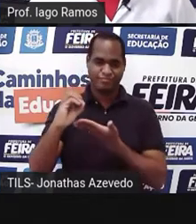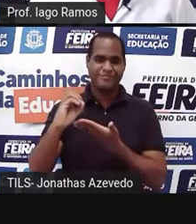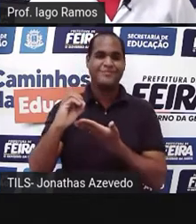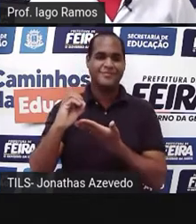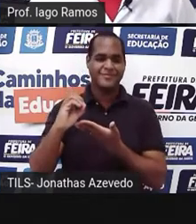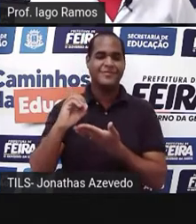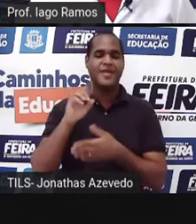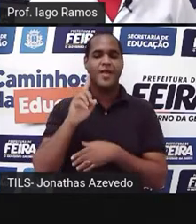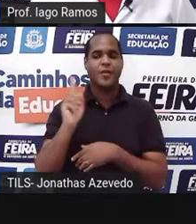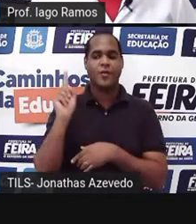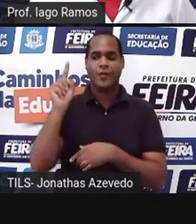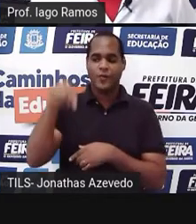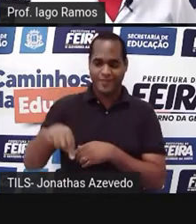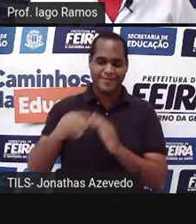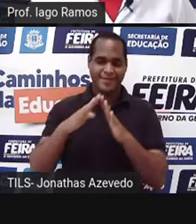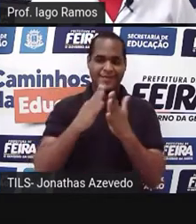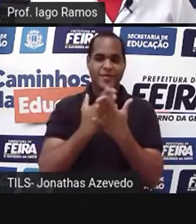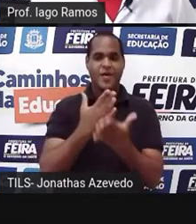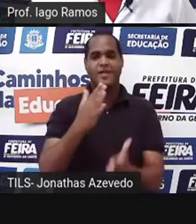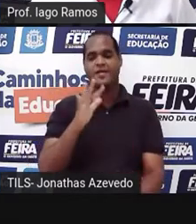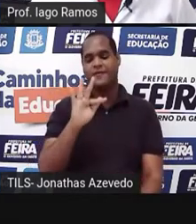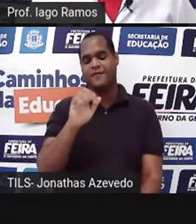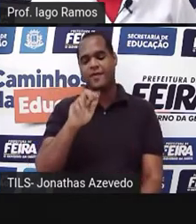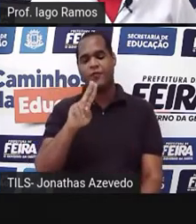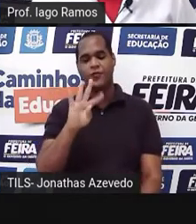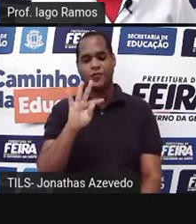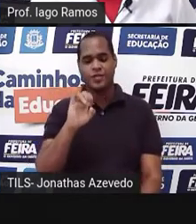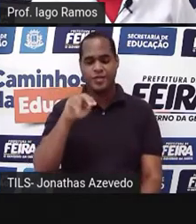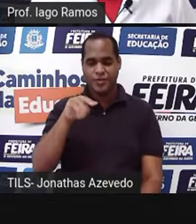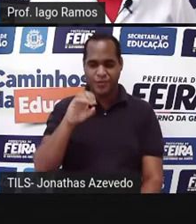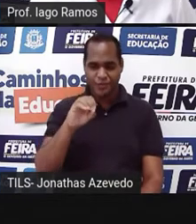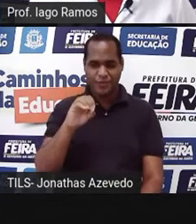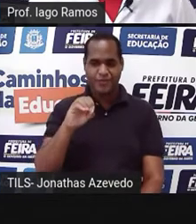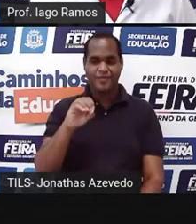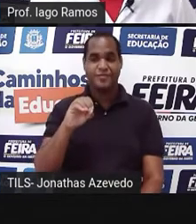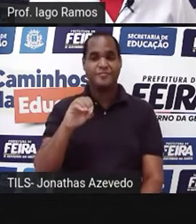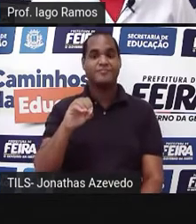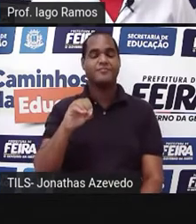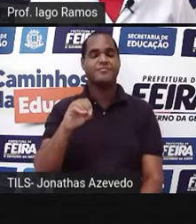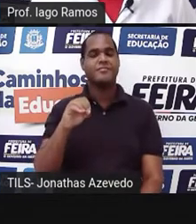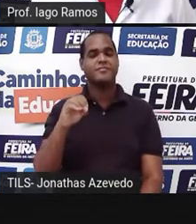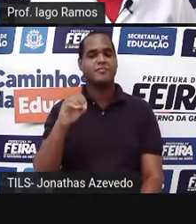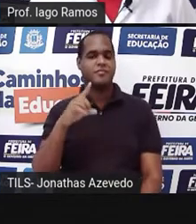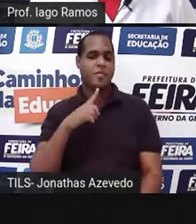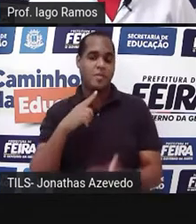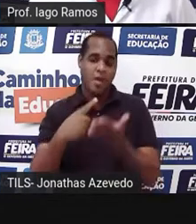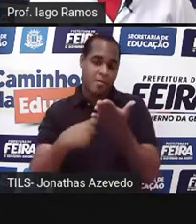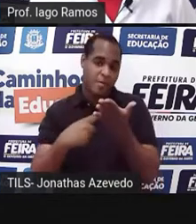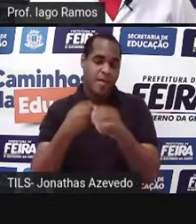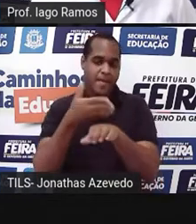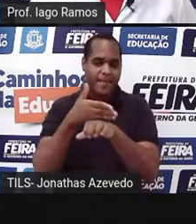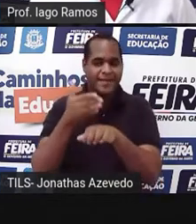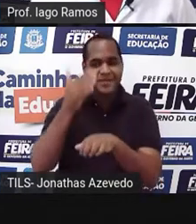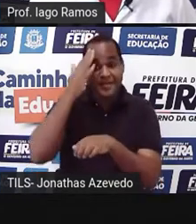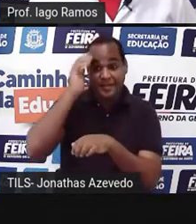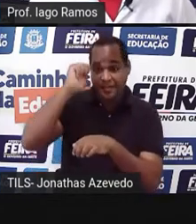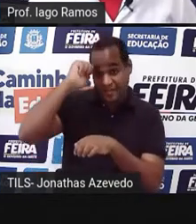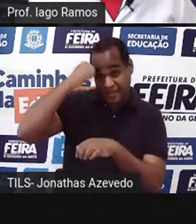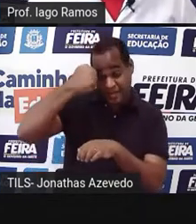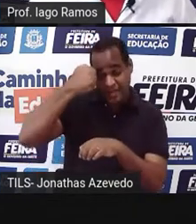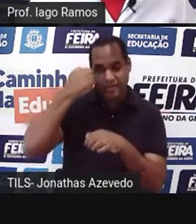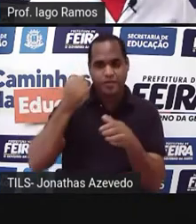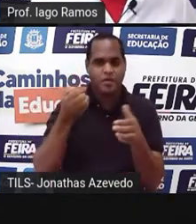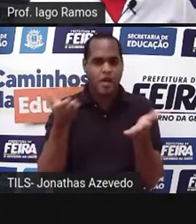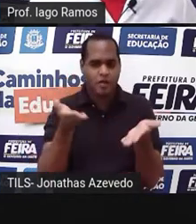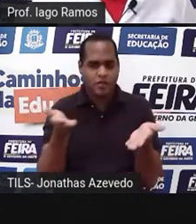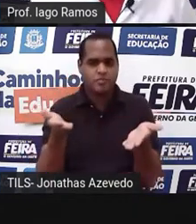Ramos, venho lá da Escola Municipal Faustino Dias Lima. Minha pele é branca, cabelo preto.